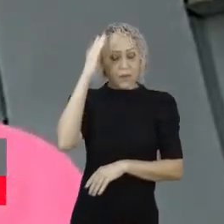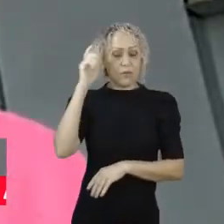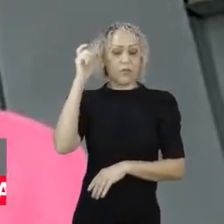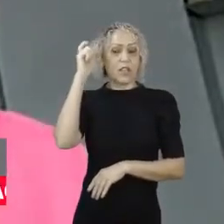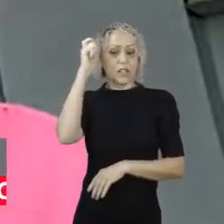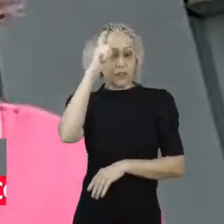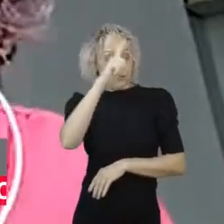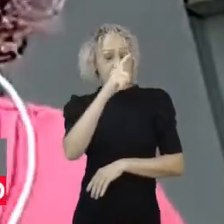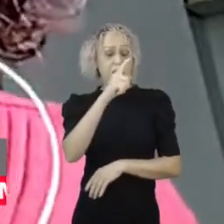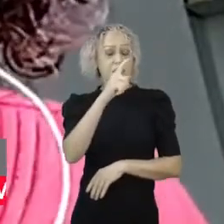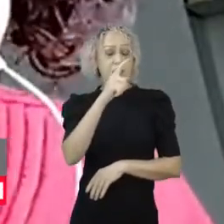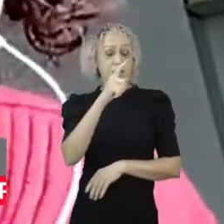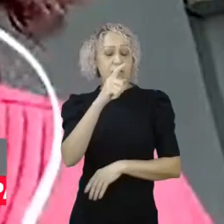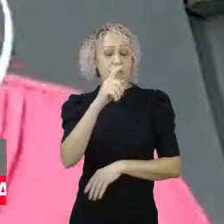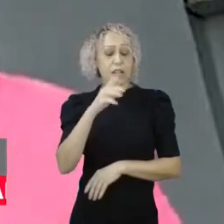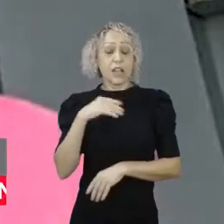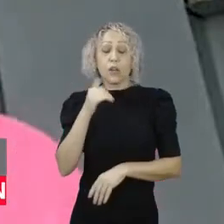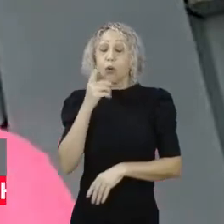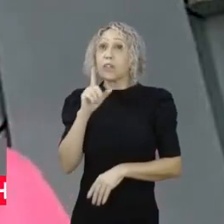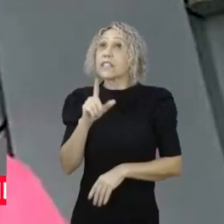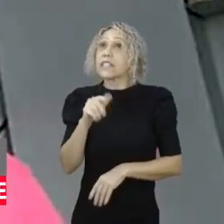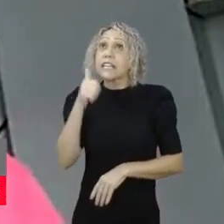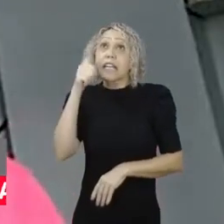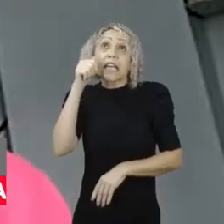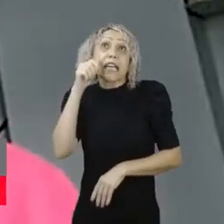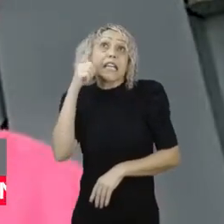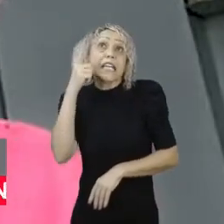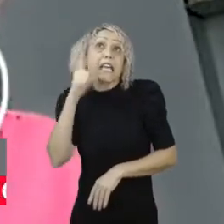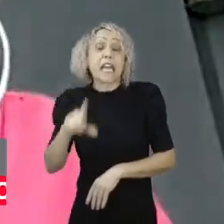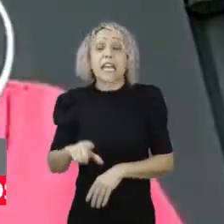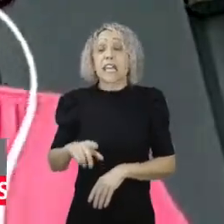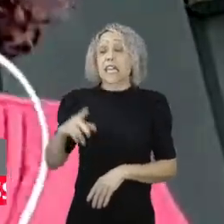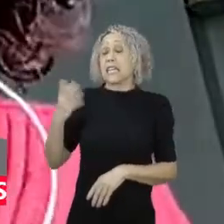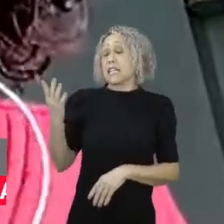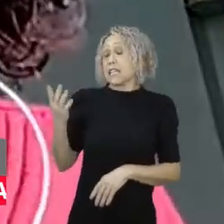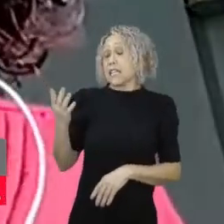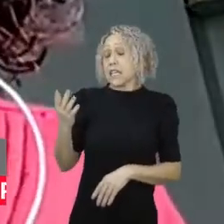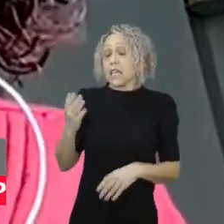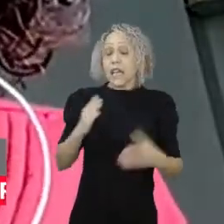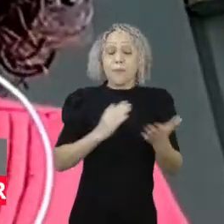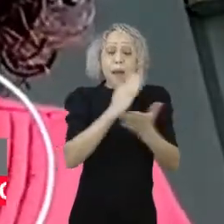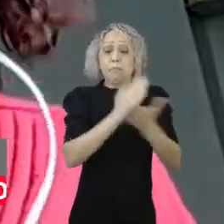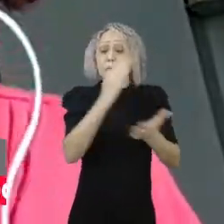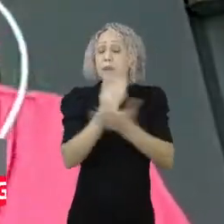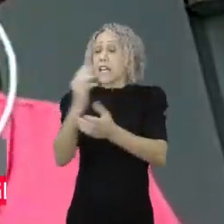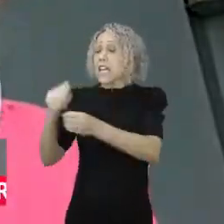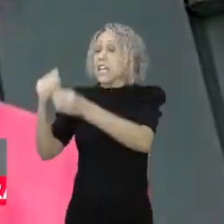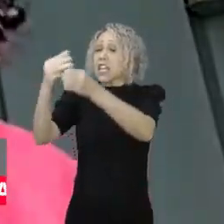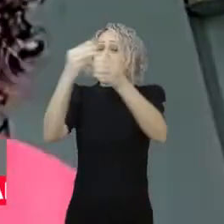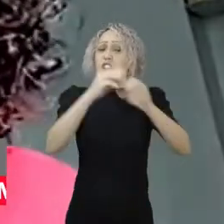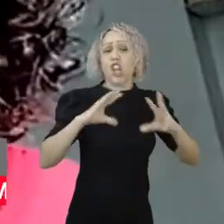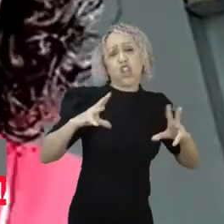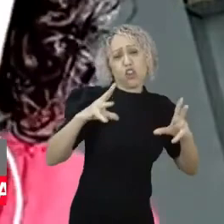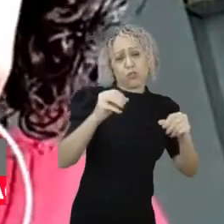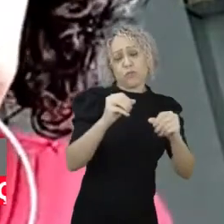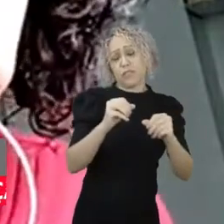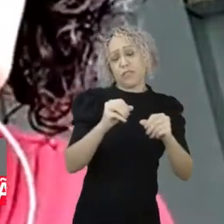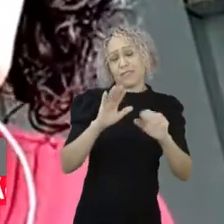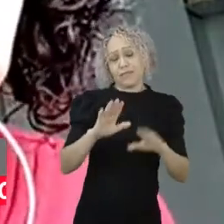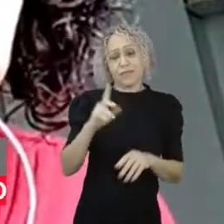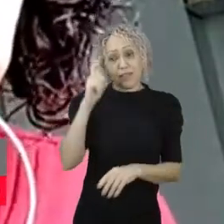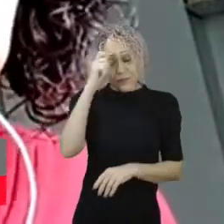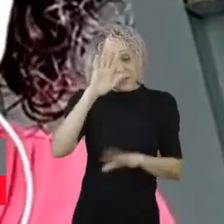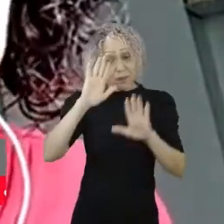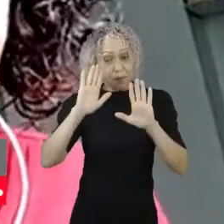vereadoras, é possível eleger pelo menos um em cada município